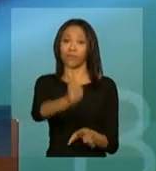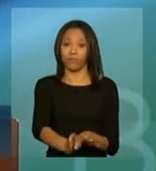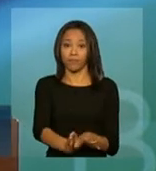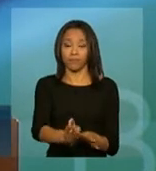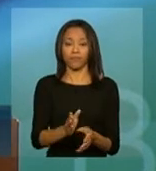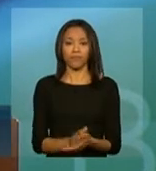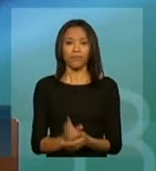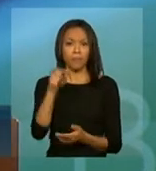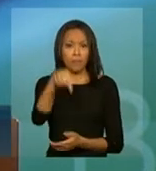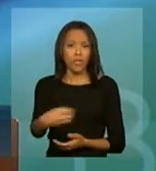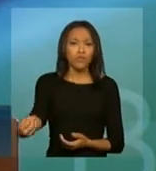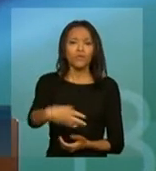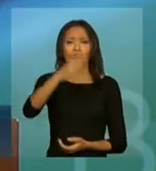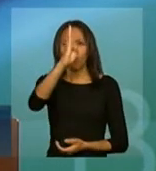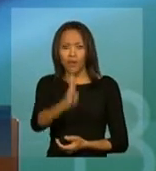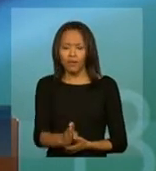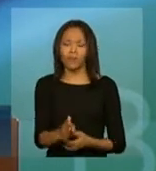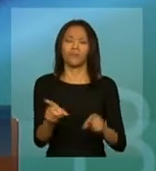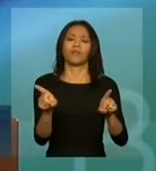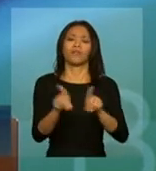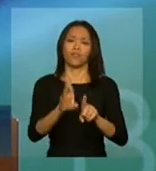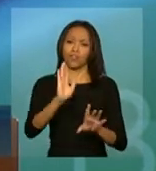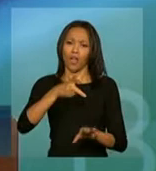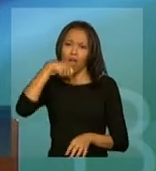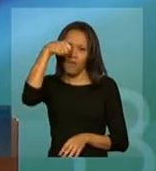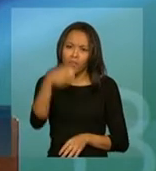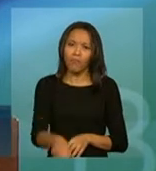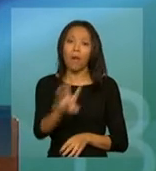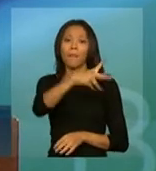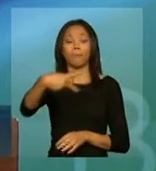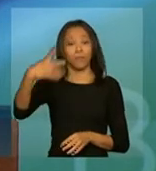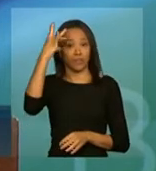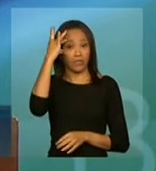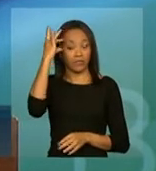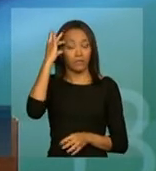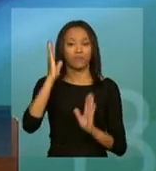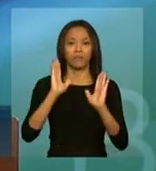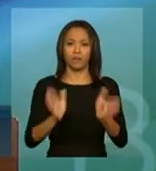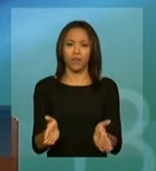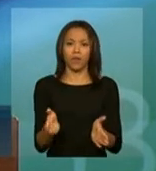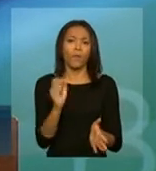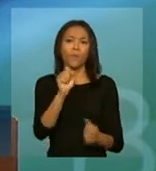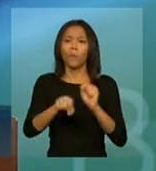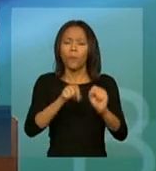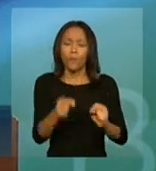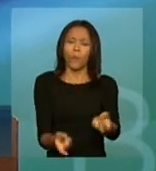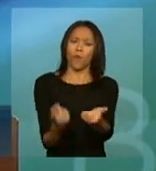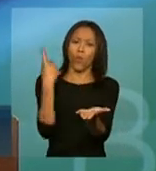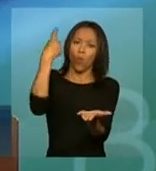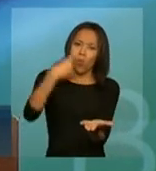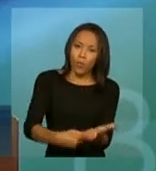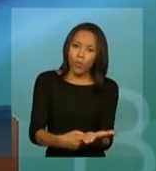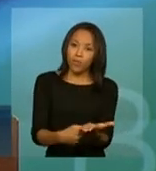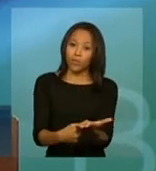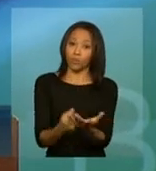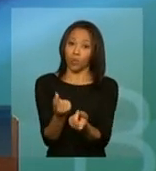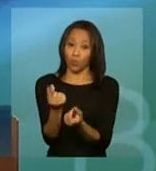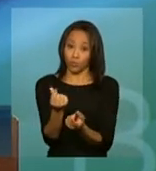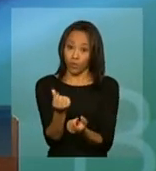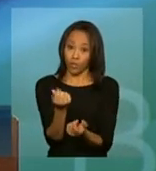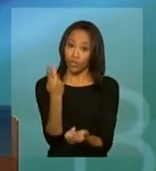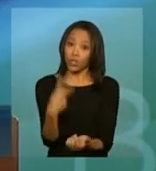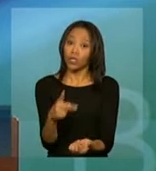Entretanto, neste novo Brasil, como tem reafirmado a presidenta Dilma Rousseff, a responsabilidade com as contas públicas não